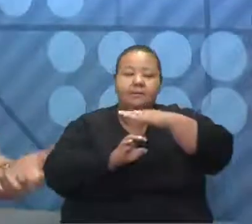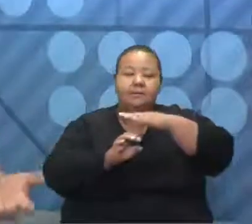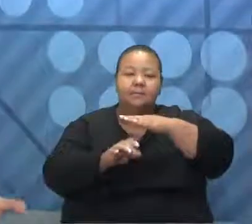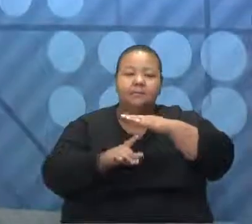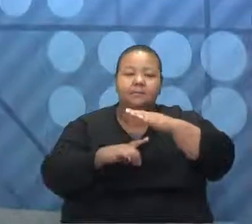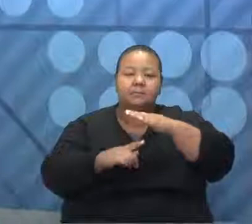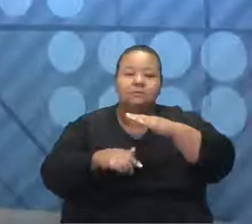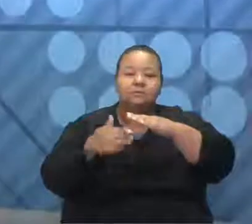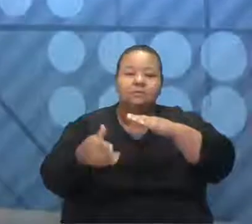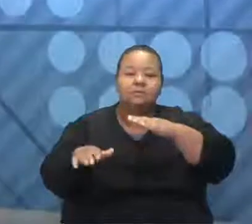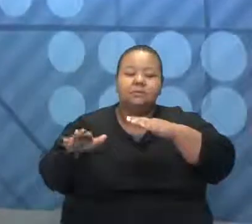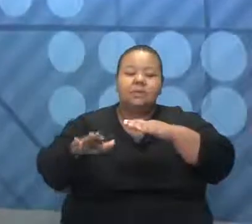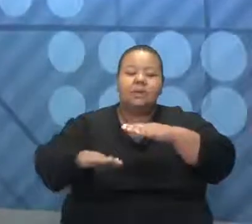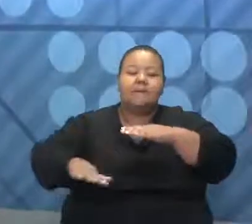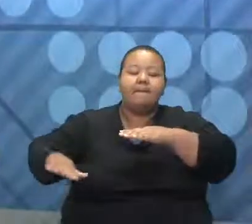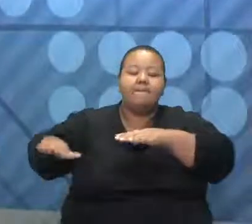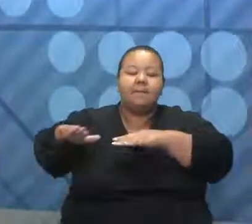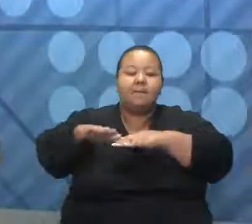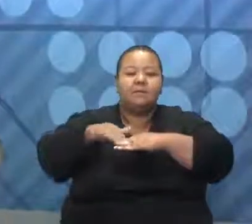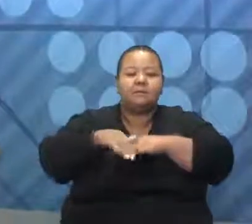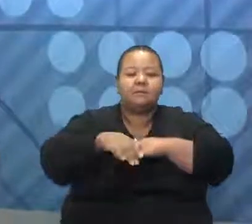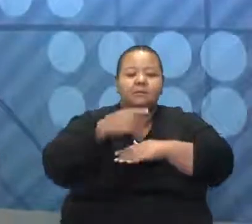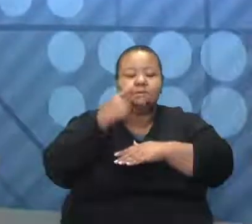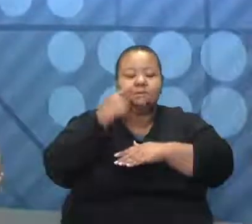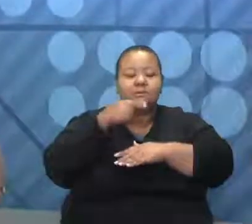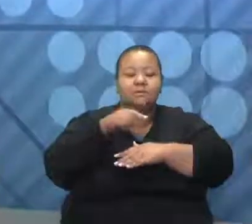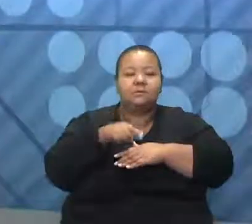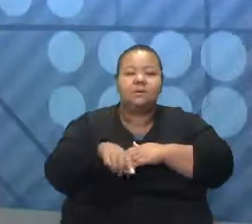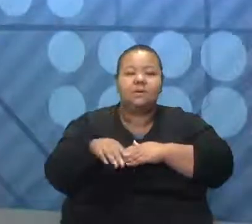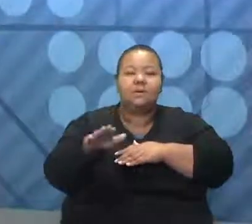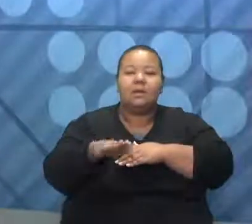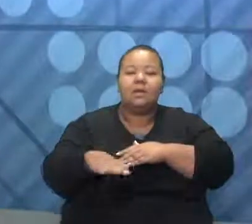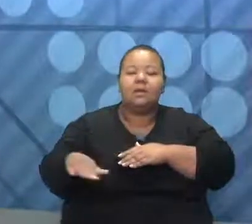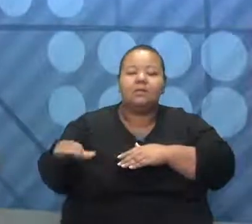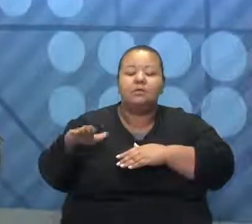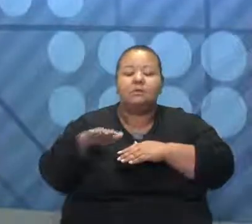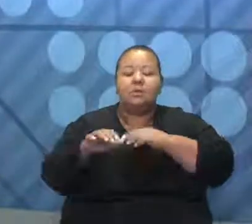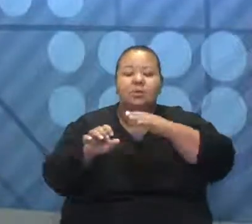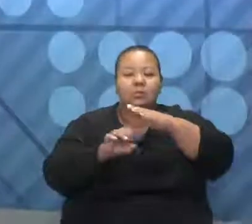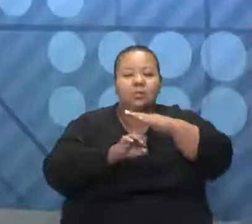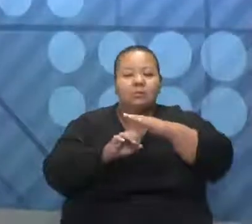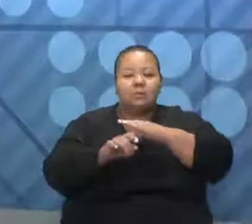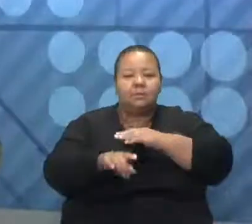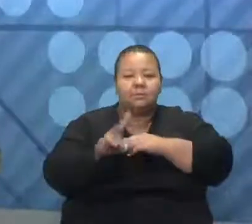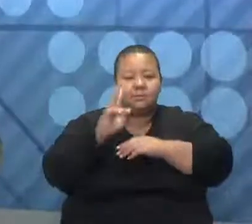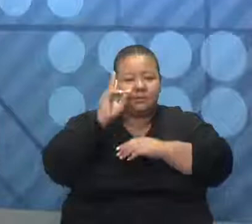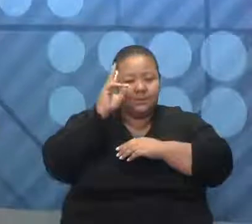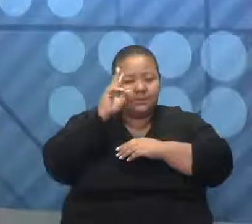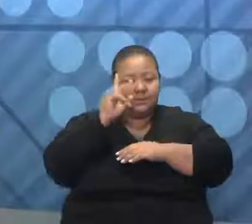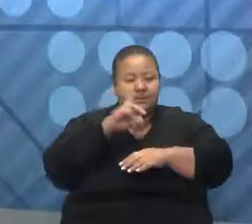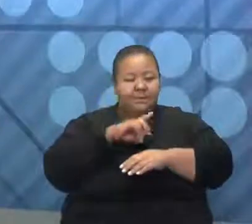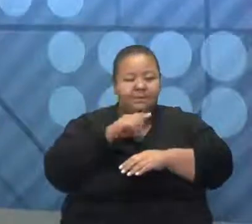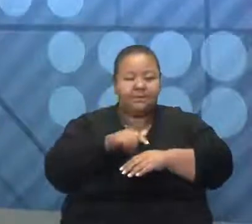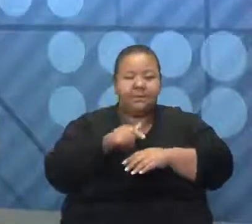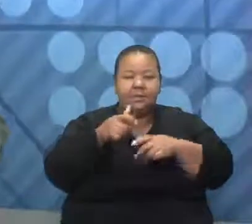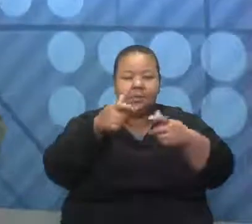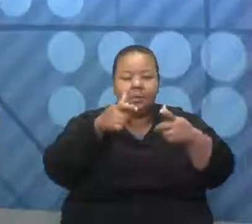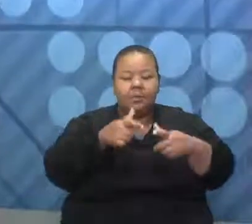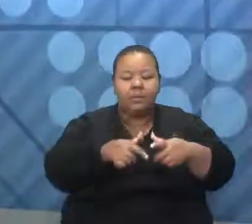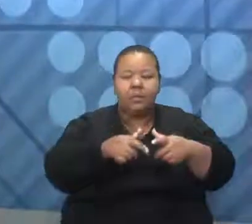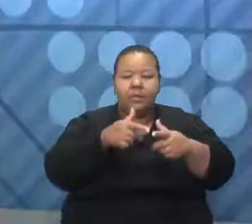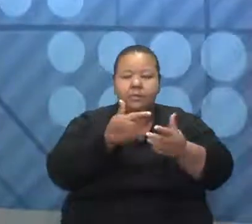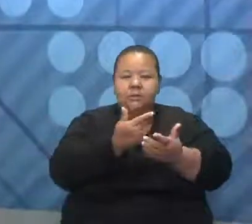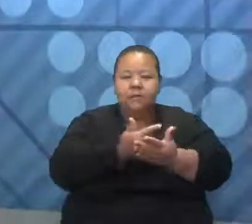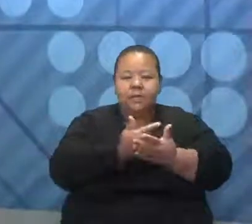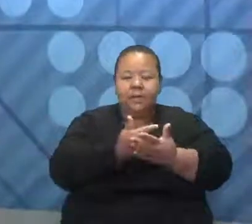está no meu ambiente. Então, a gente chamaria de ambiente geral da empresa. Lembra que a gente tem ali o ambiente de tarefa e o ambiente geral. Ele